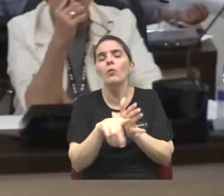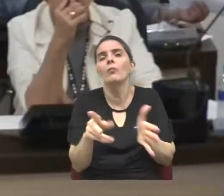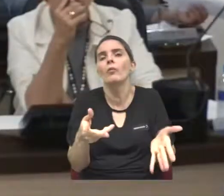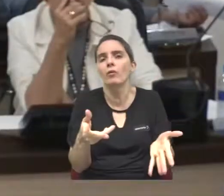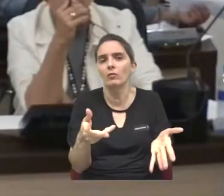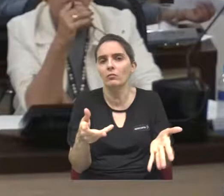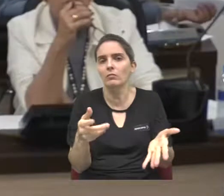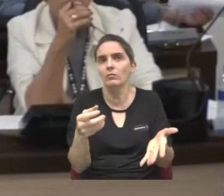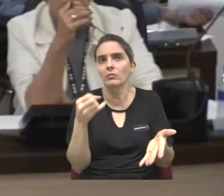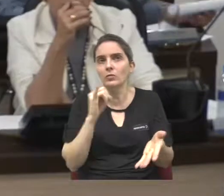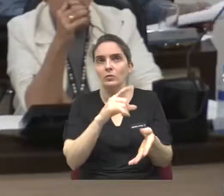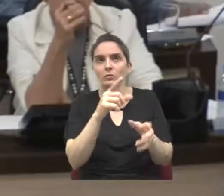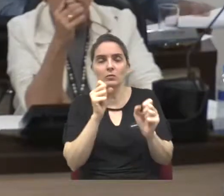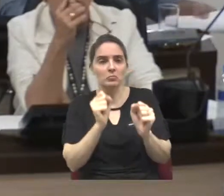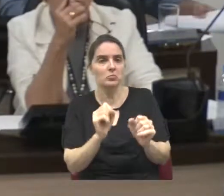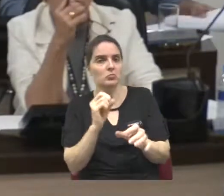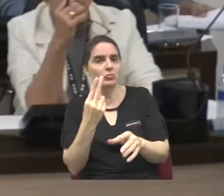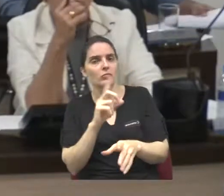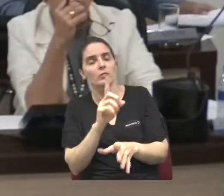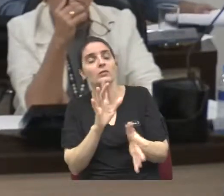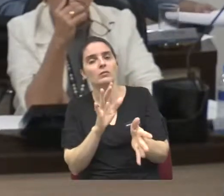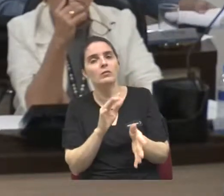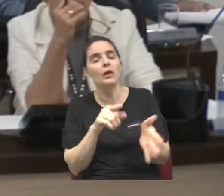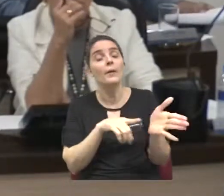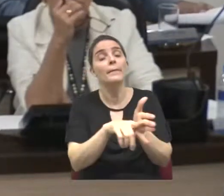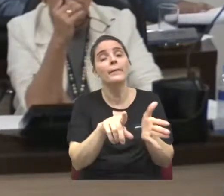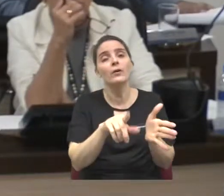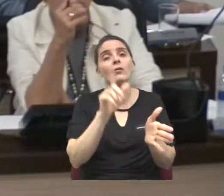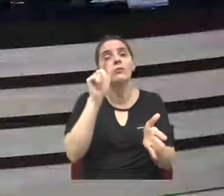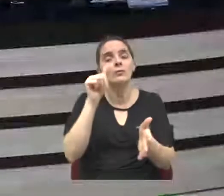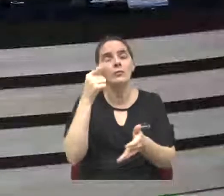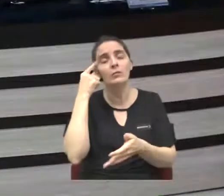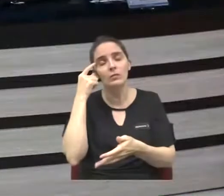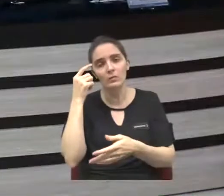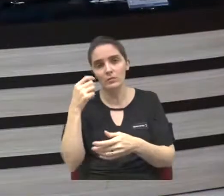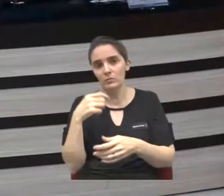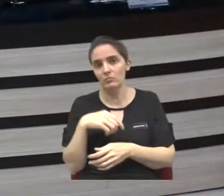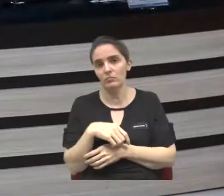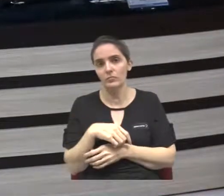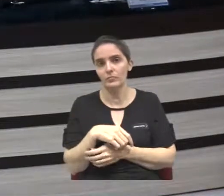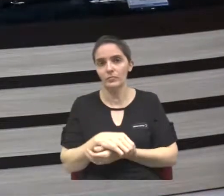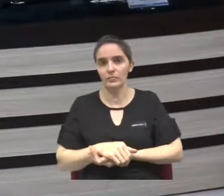a questão de ordem ou não. Bom, o faz a pergunta, depois nós vamos ver se nós damos continuidade. Obrigado, presidente.